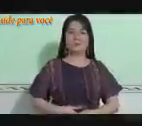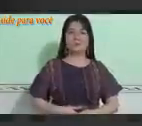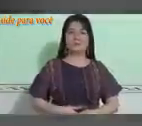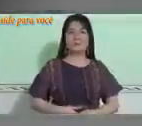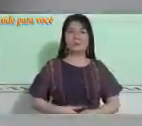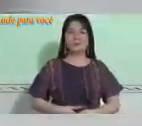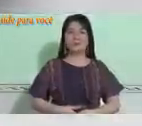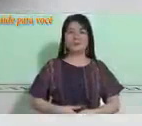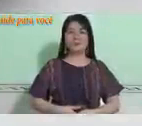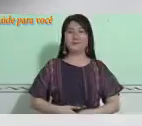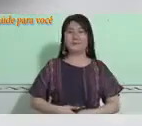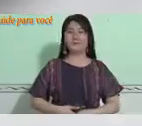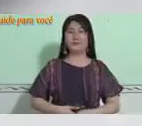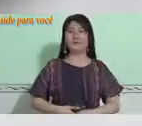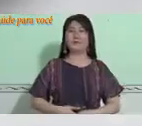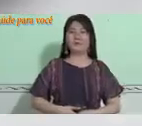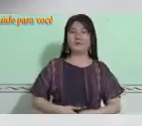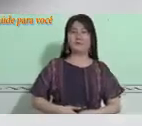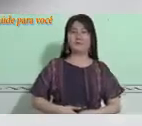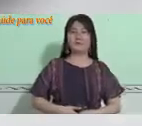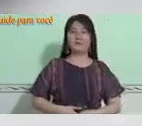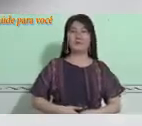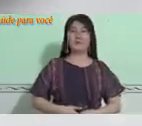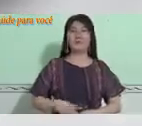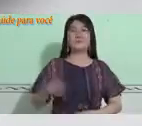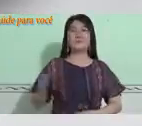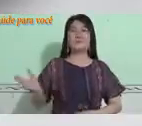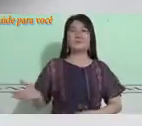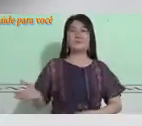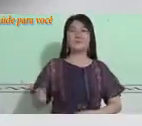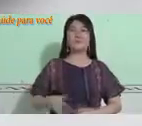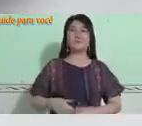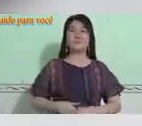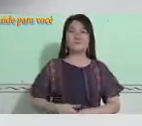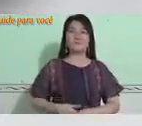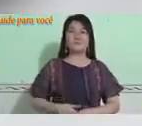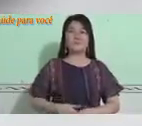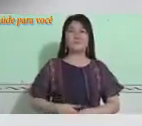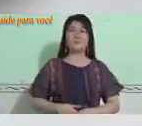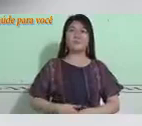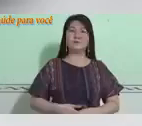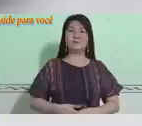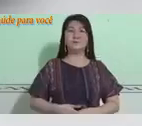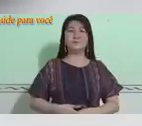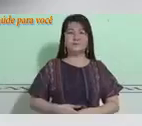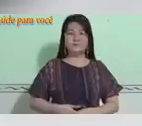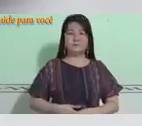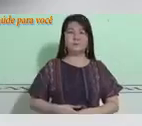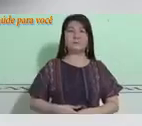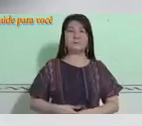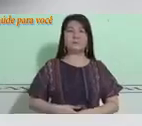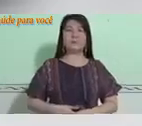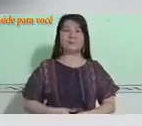OKUPODESERGORDURANAURINA algumas das situações em que pode ser identificada a presença de gordura na urina são 2. 1.